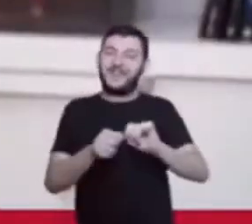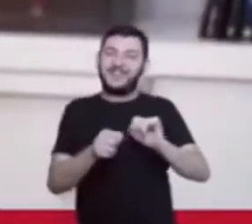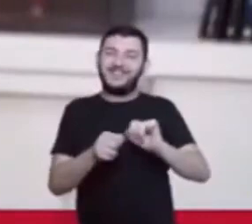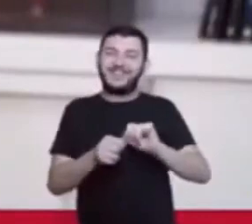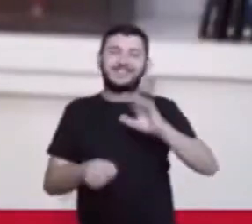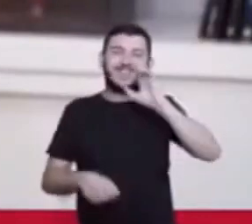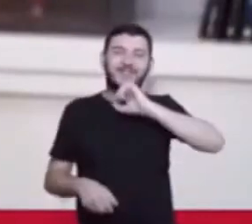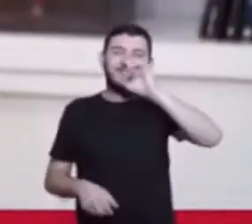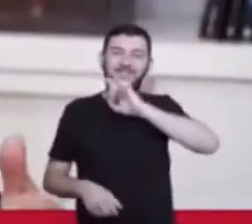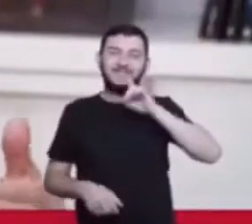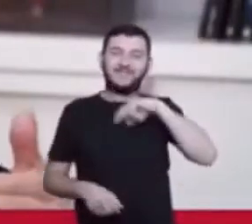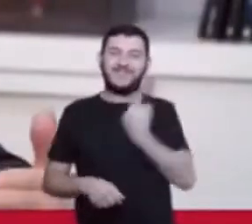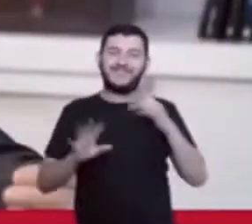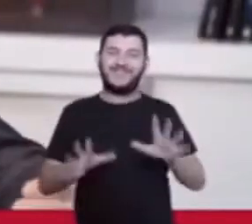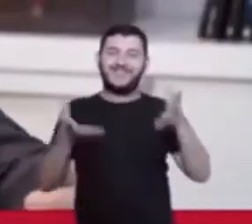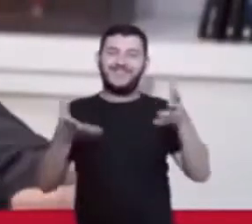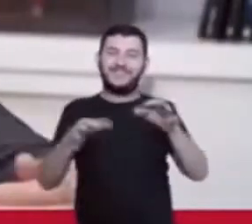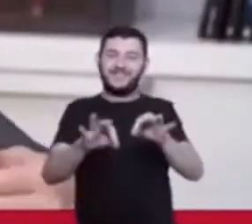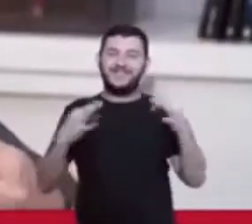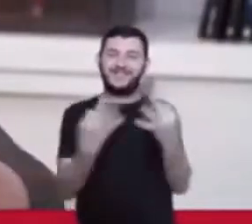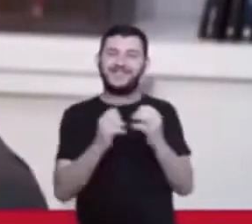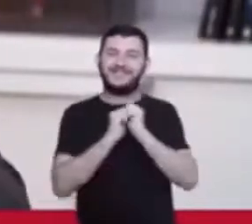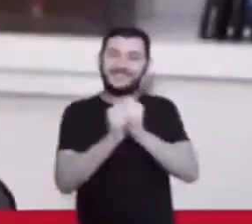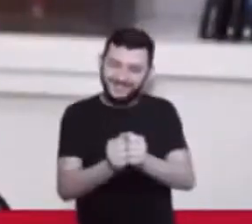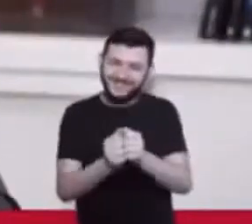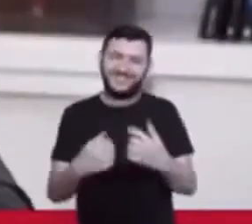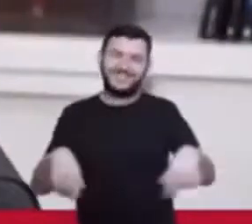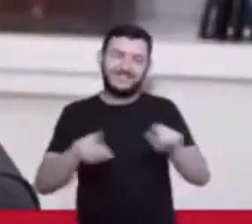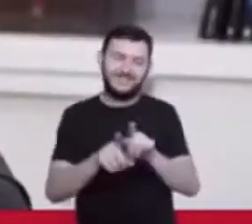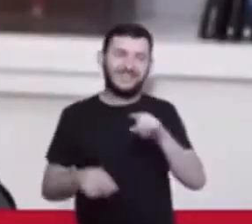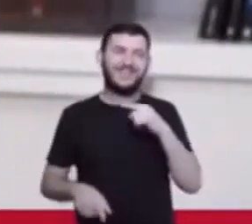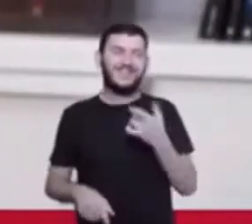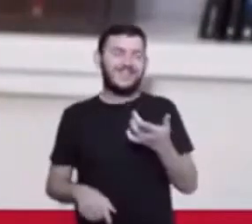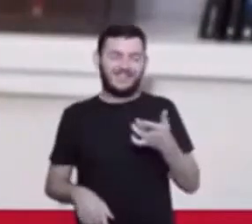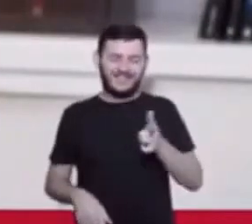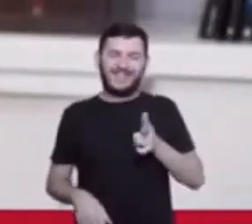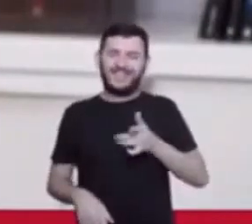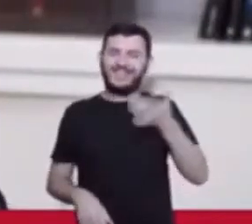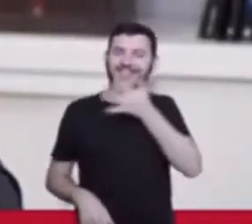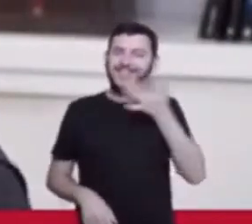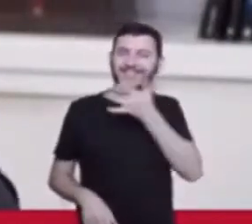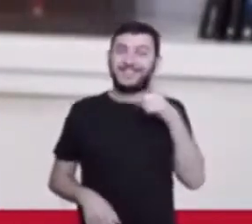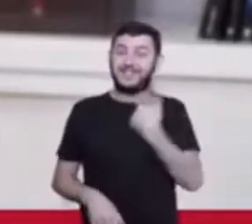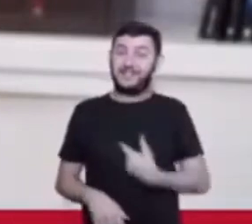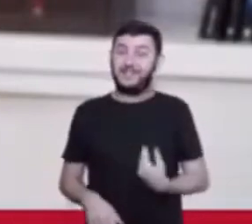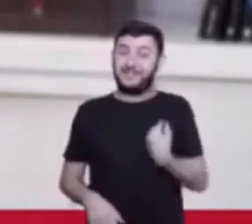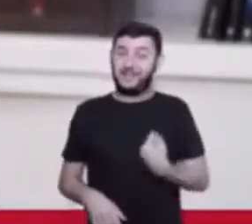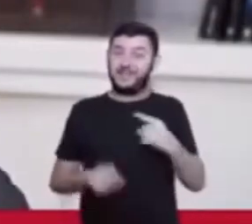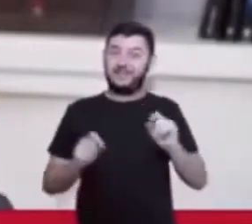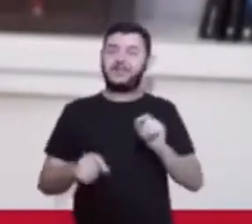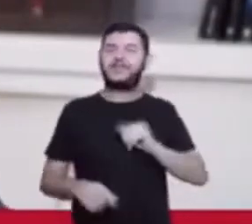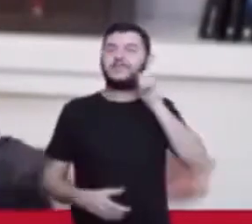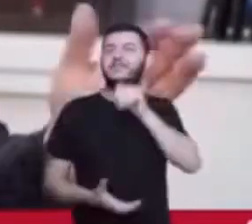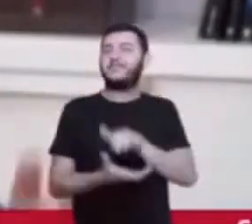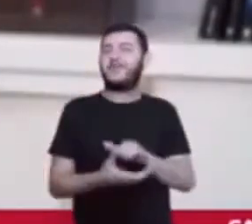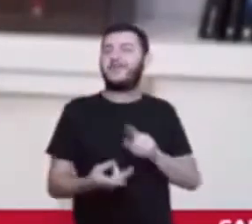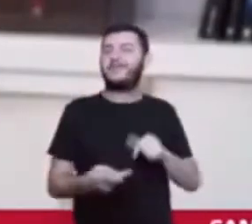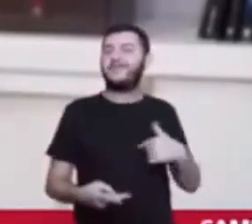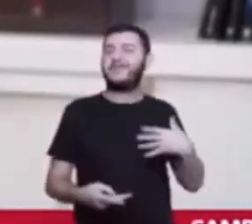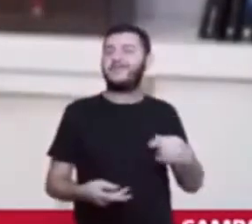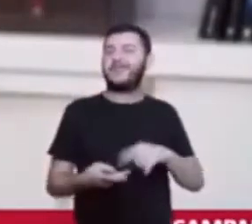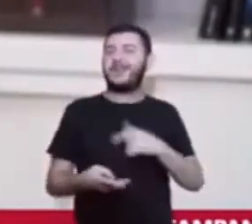nossa família. Tem coisa mais gostosa do que chegar no final de semana abraçar esposa, filhos, pai, mãe,